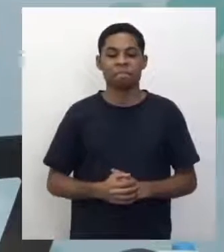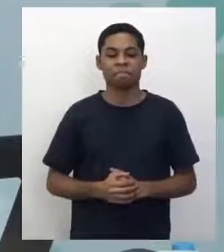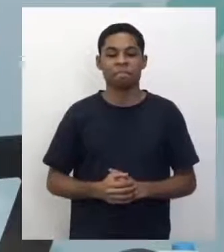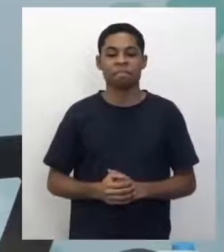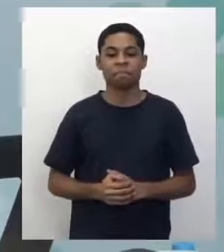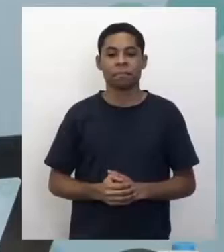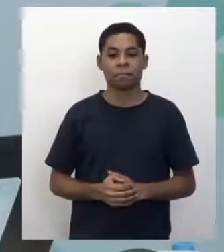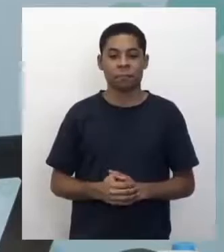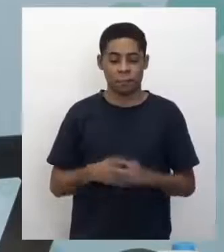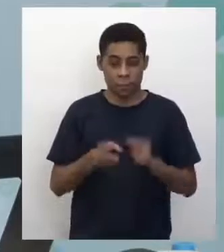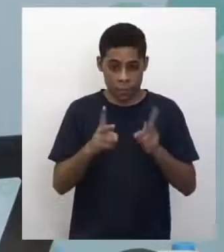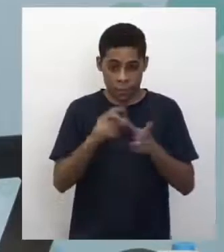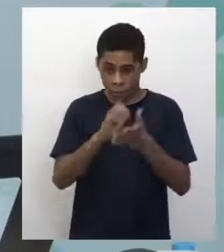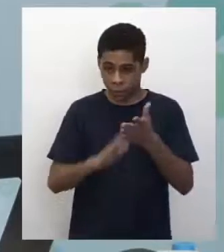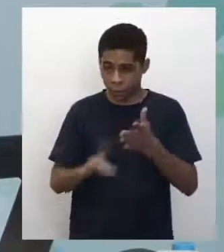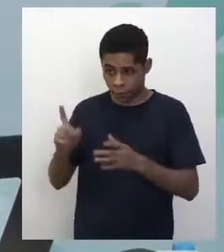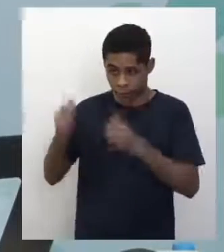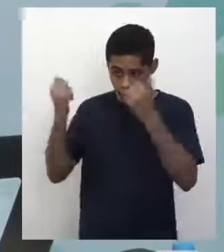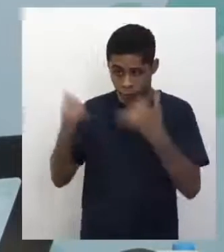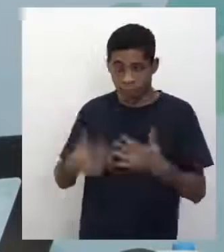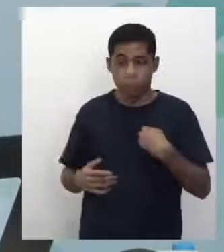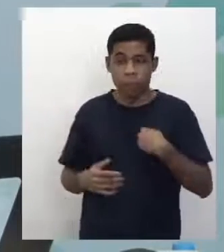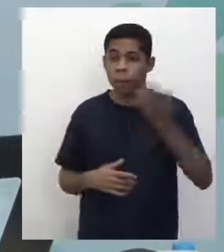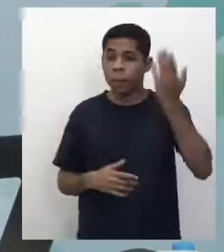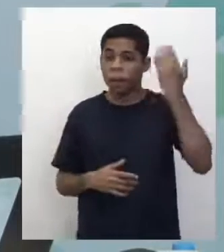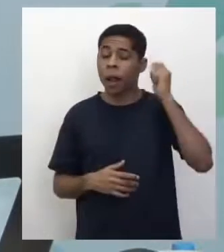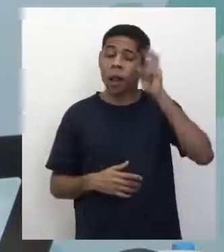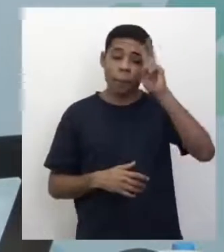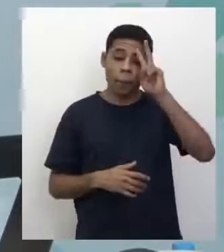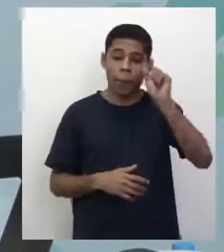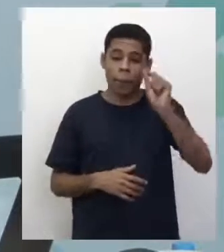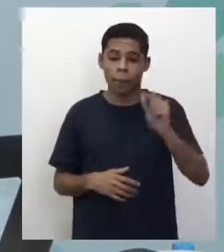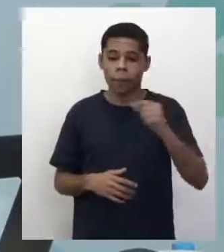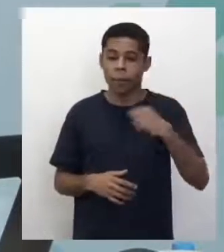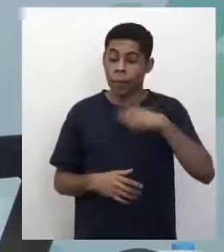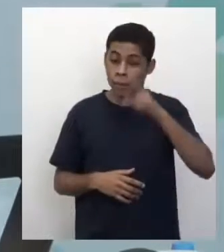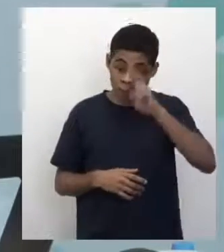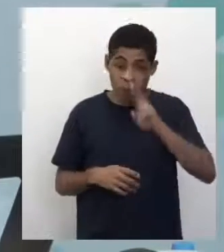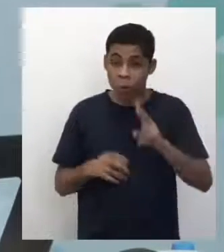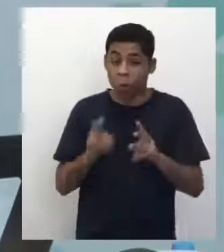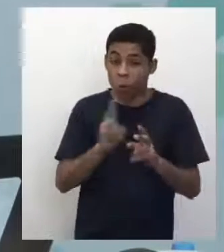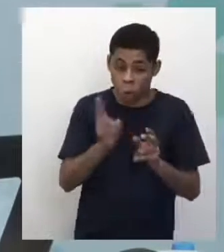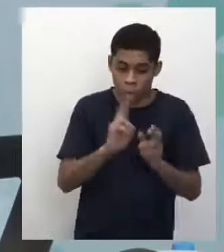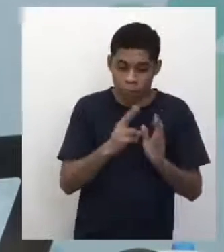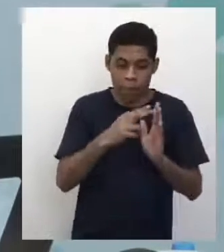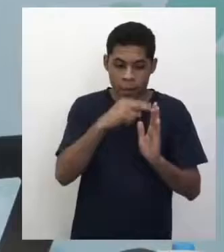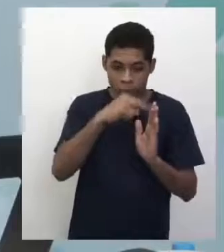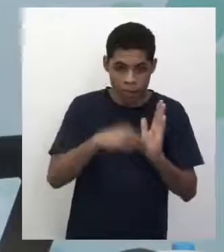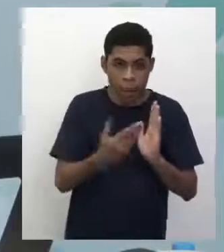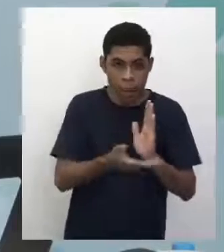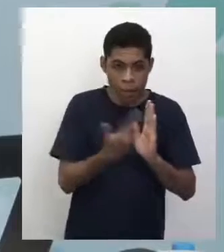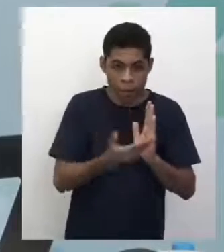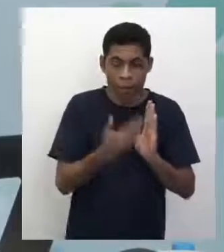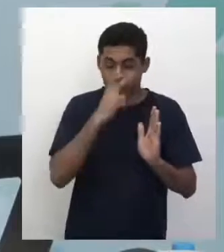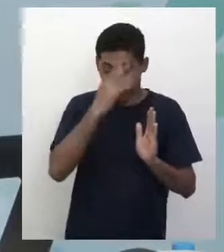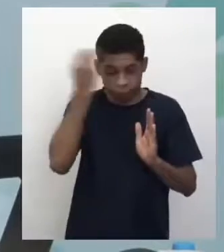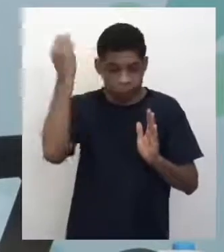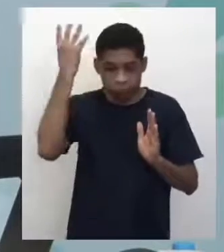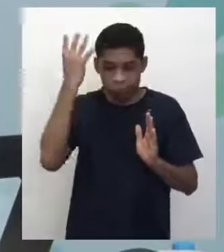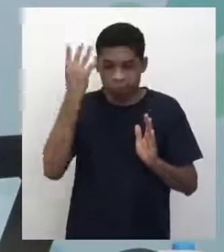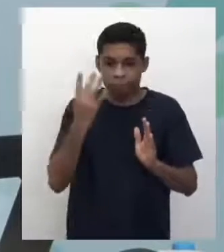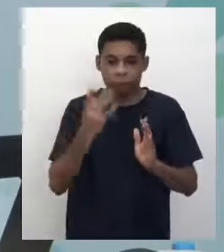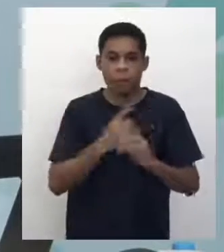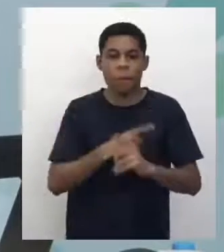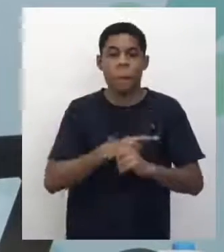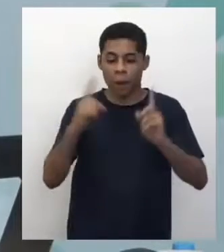Essa atividade que você comentou, ela me lembrou. Agora eu não vou lembrar o nome do livro porque fez assim, ó.